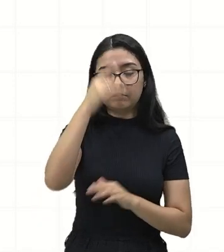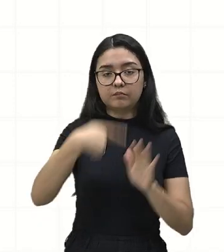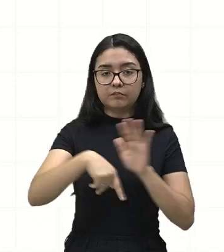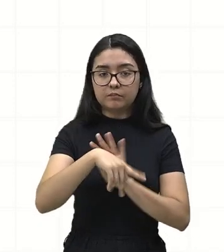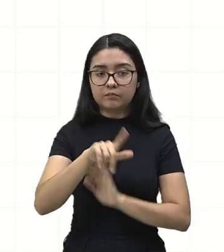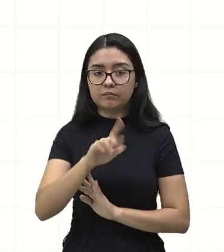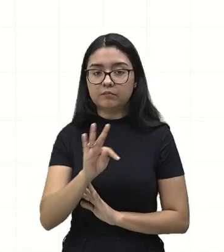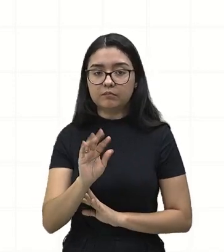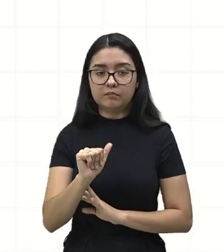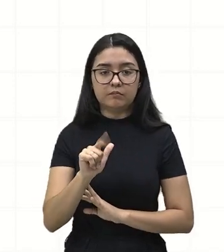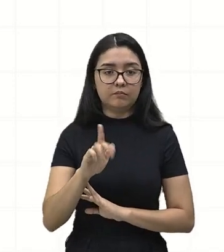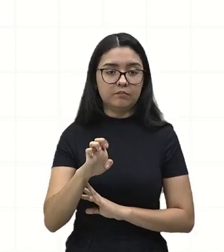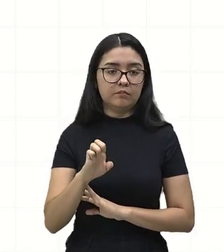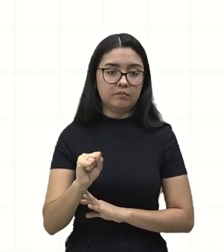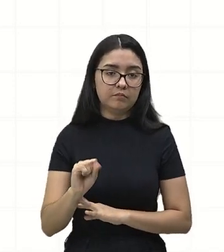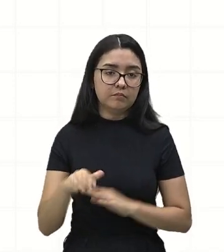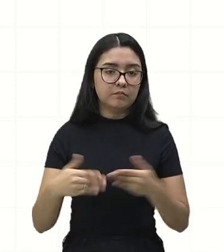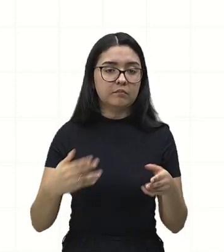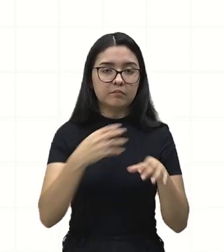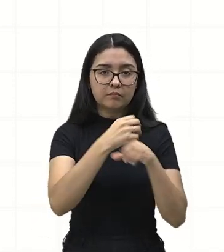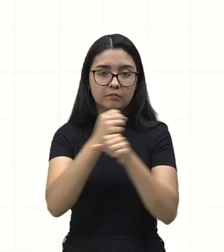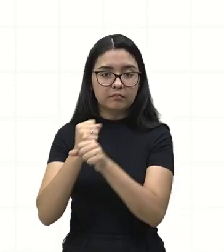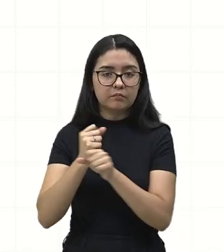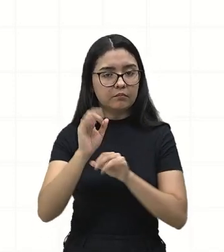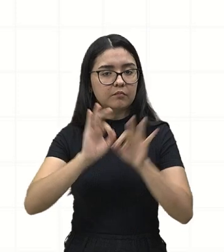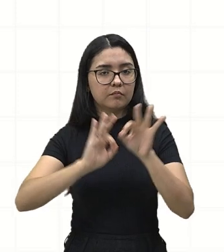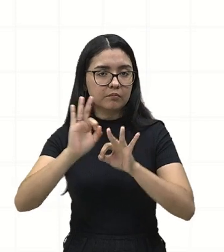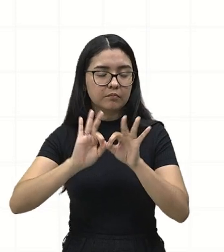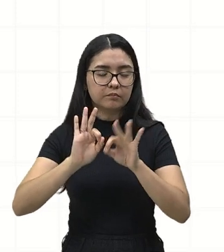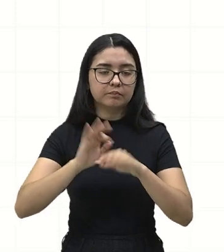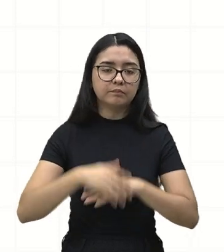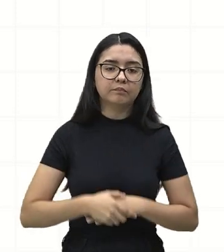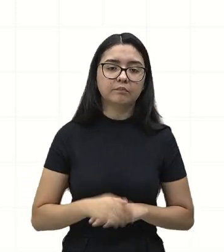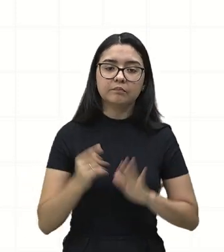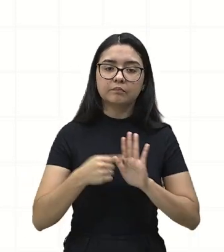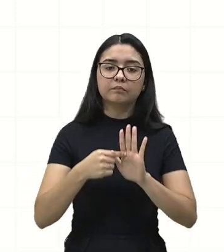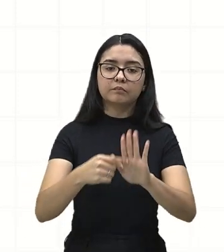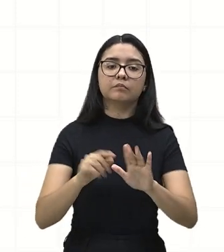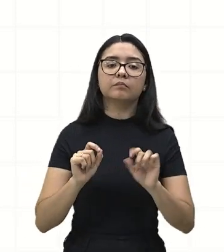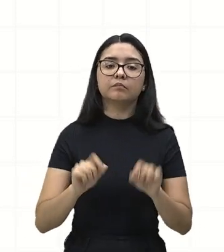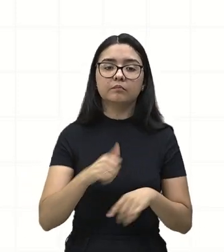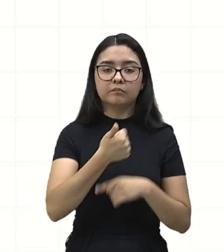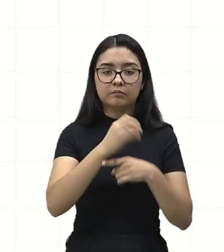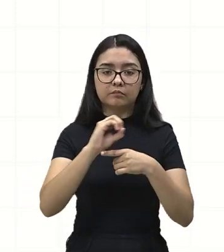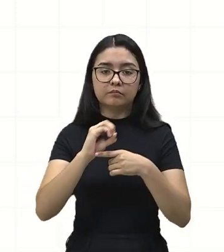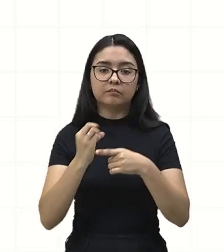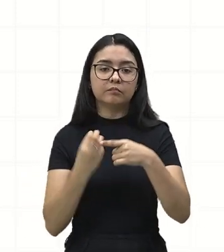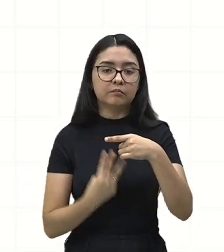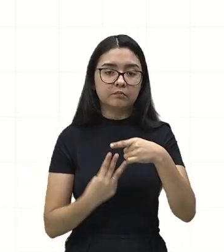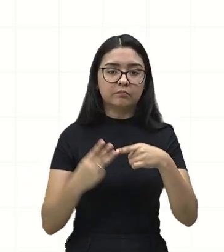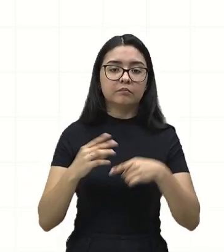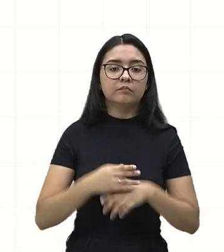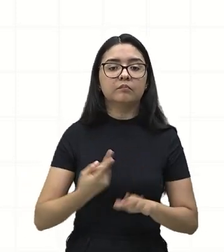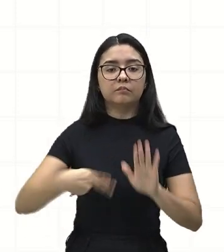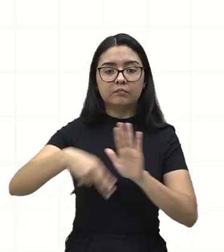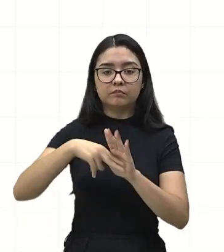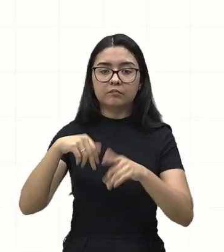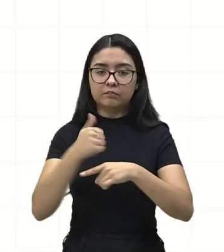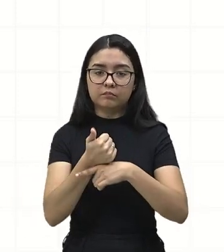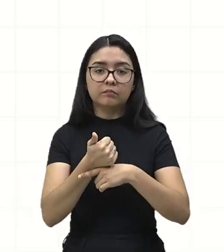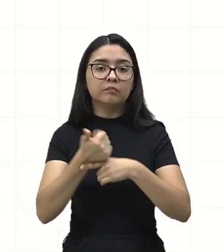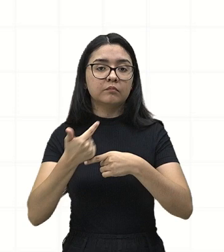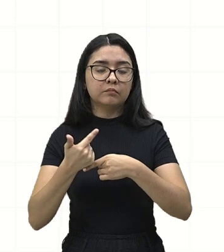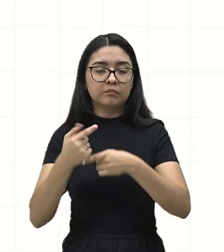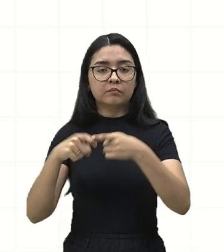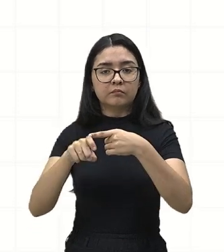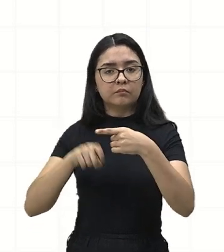posso aplicar. Então, vamos fazer a conta aqui para ficar bonitinho. Então, ó, 10 está para 3, assim como 12 está para x.